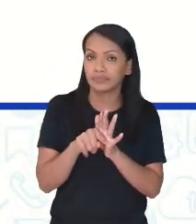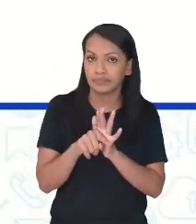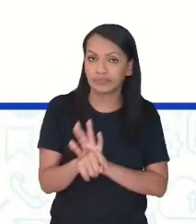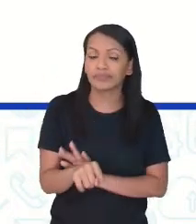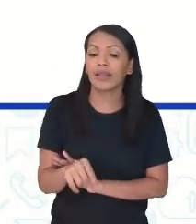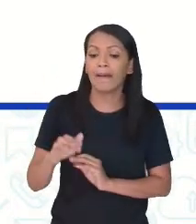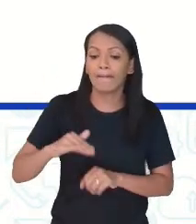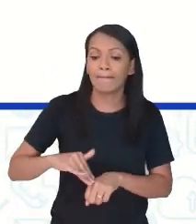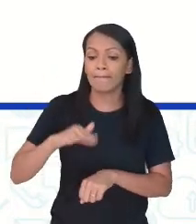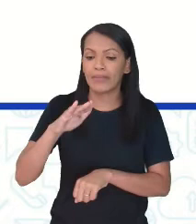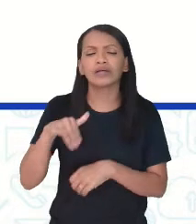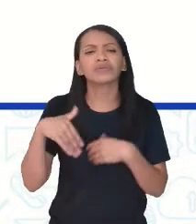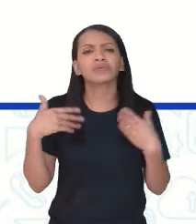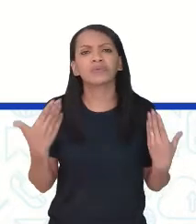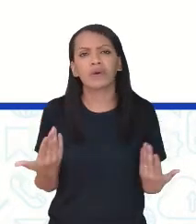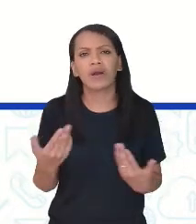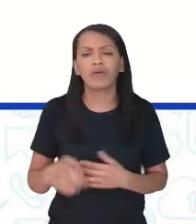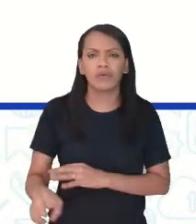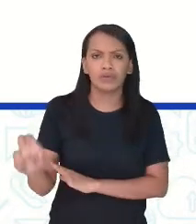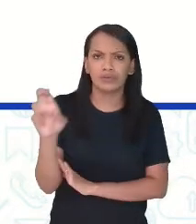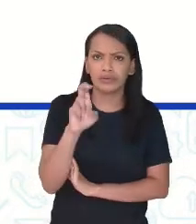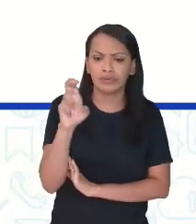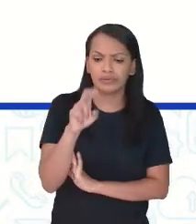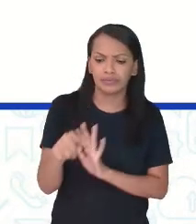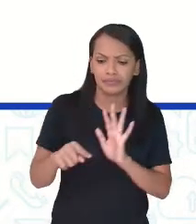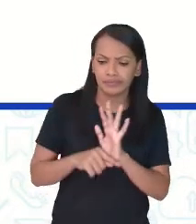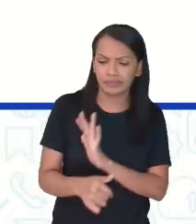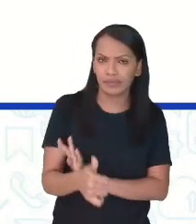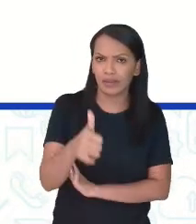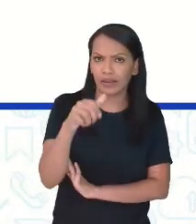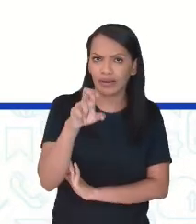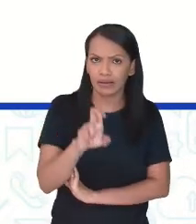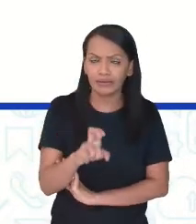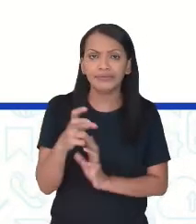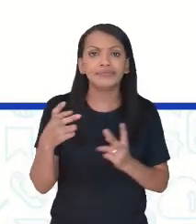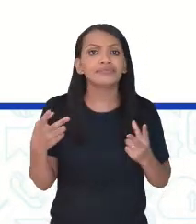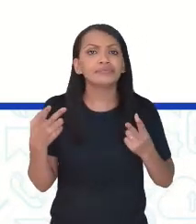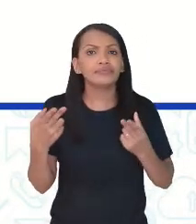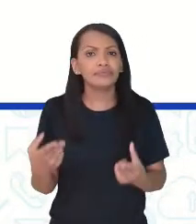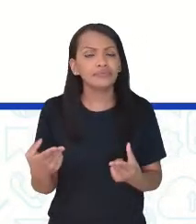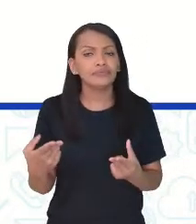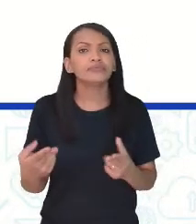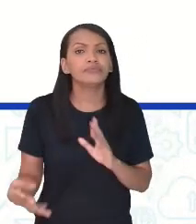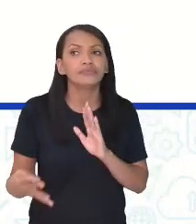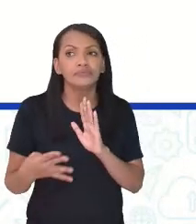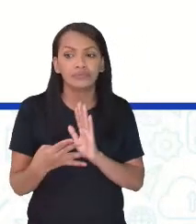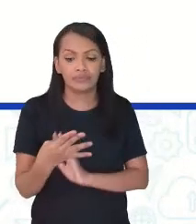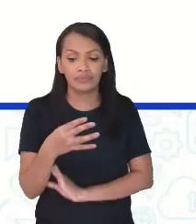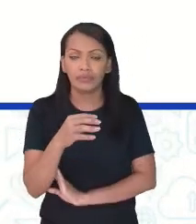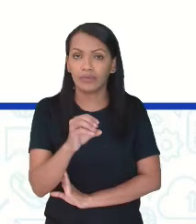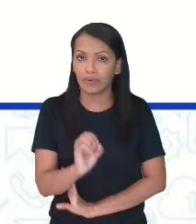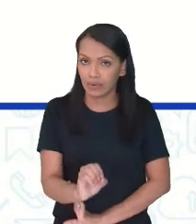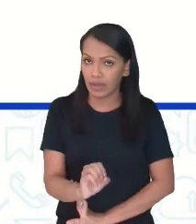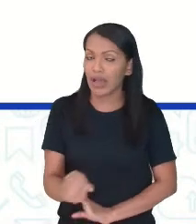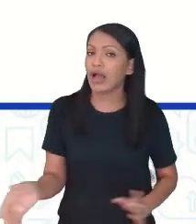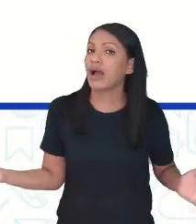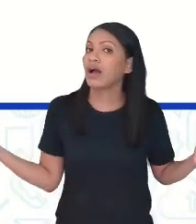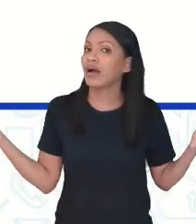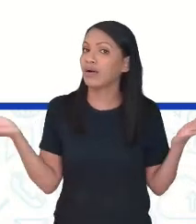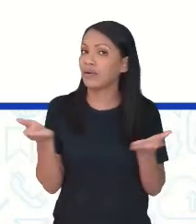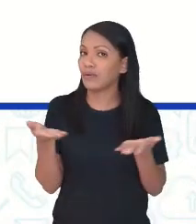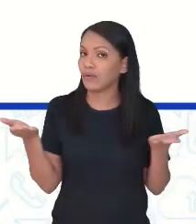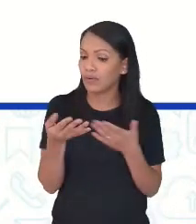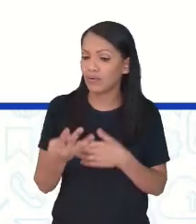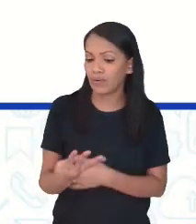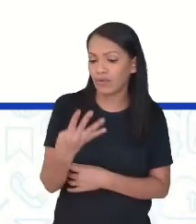mais. Então, 55 menos 15 é igual a 40. Vamos pegar esse 40